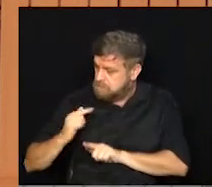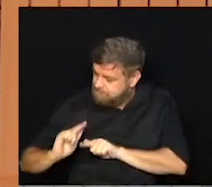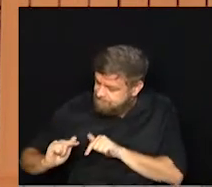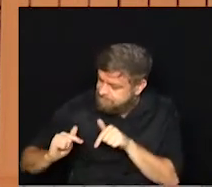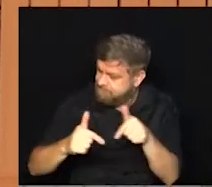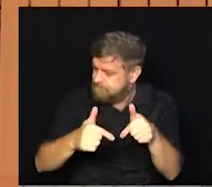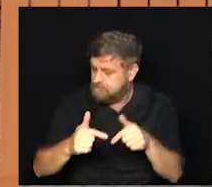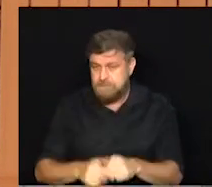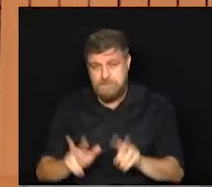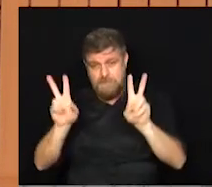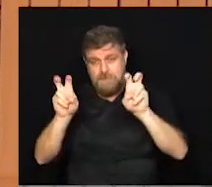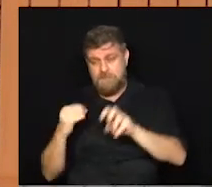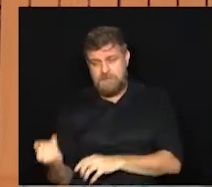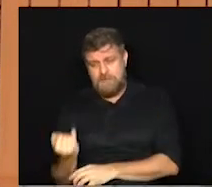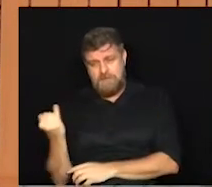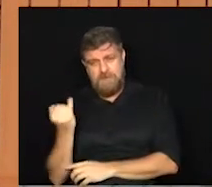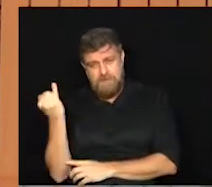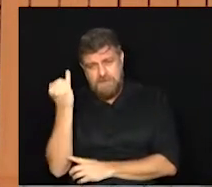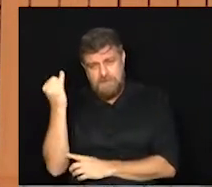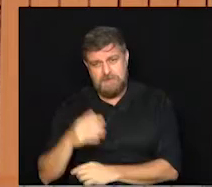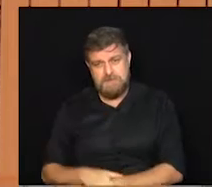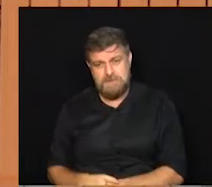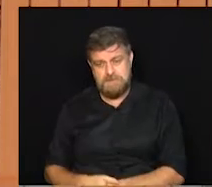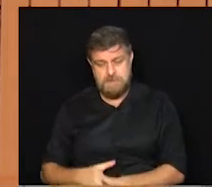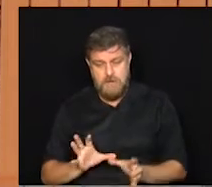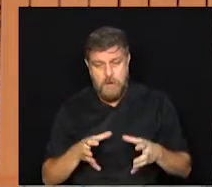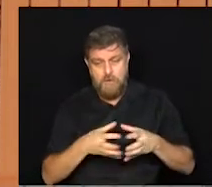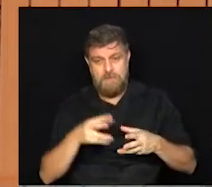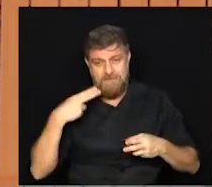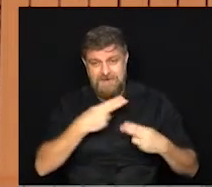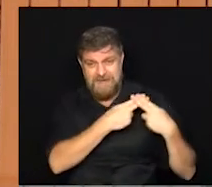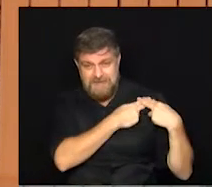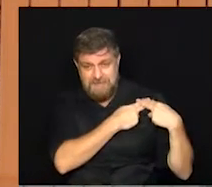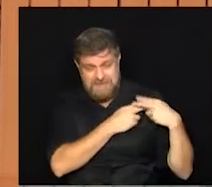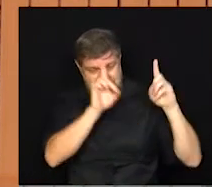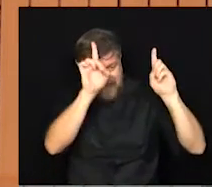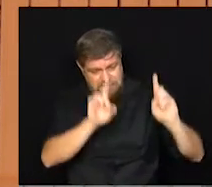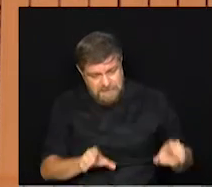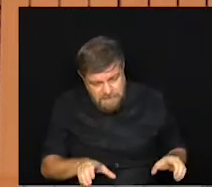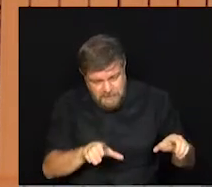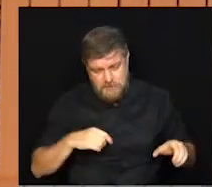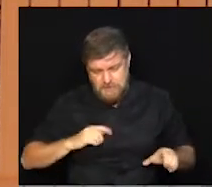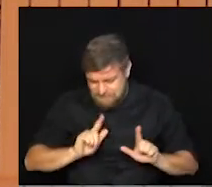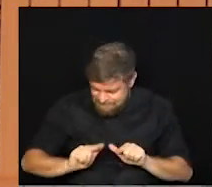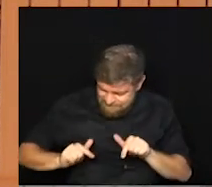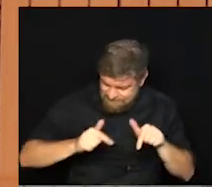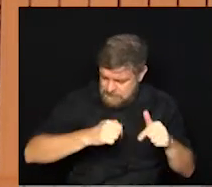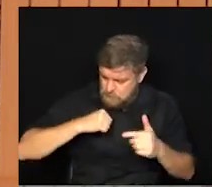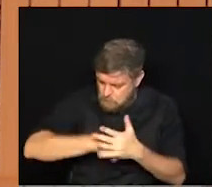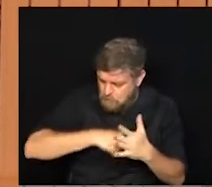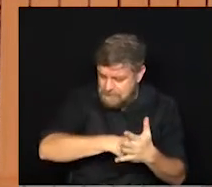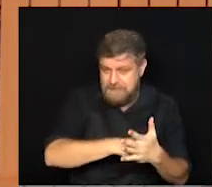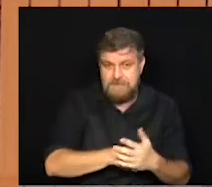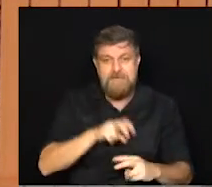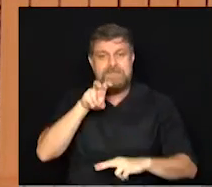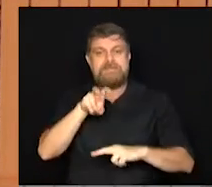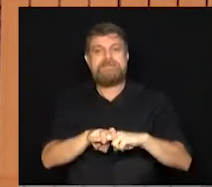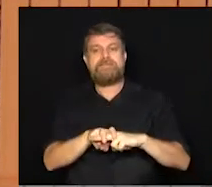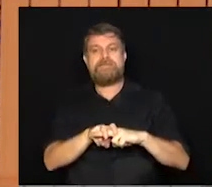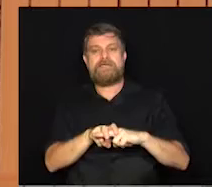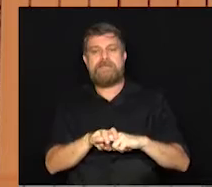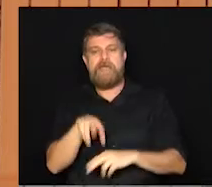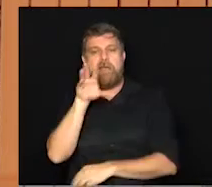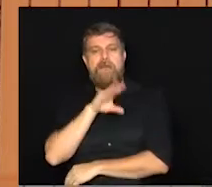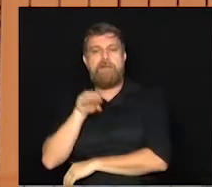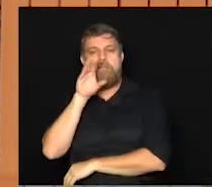num assunto muito importante. O que essa comissão tem que ser? Nós temos que ser ativos, nós temos que lutar. Porque não é só sentar aqui na cadeira e